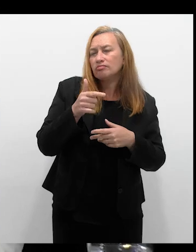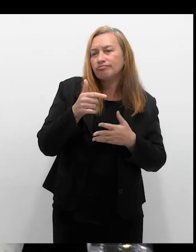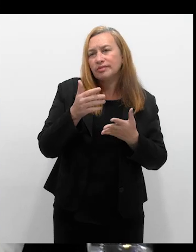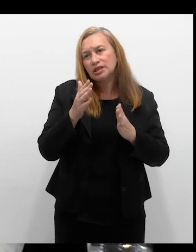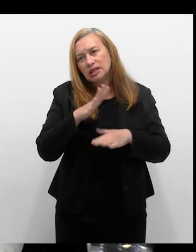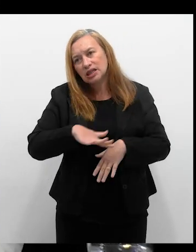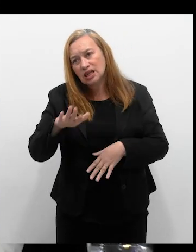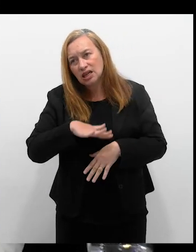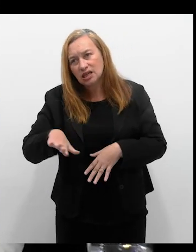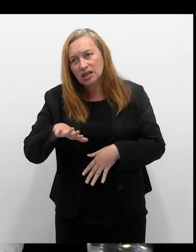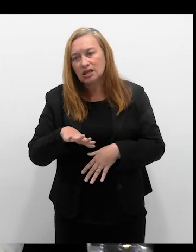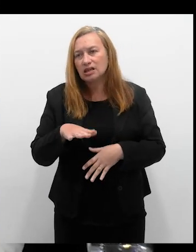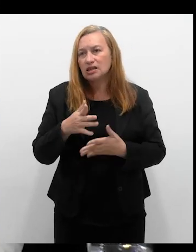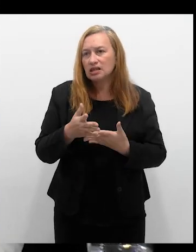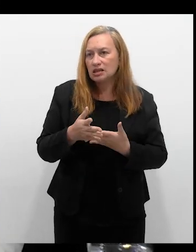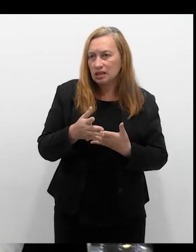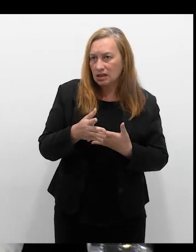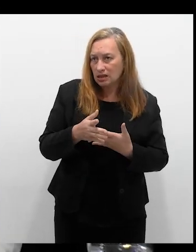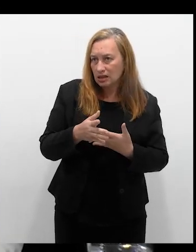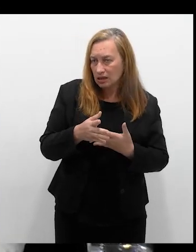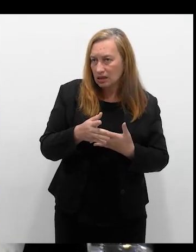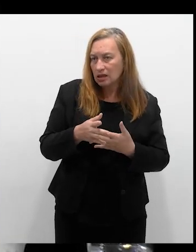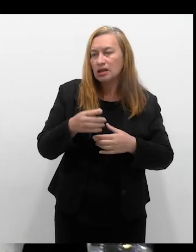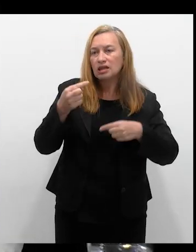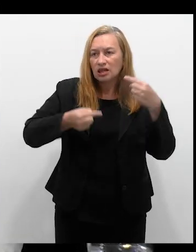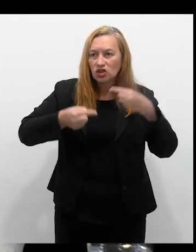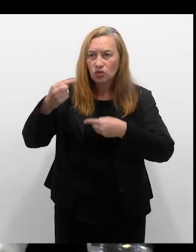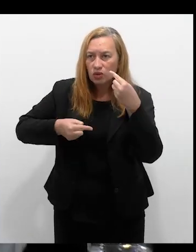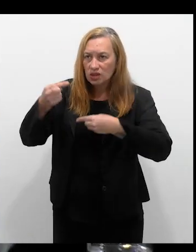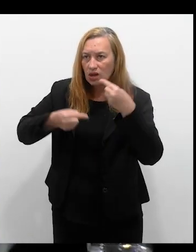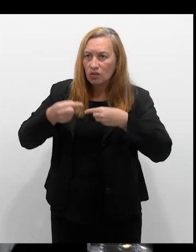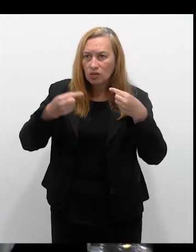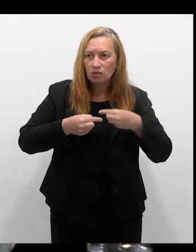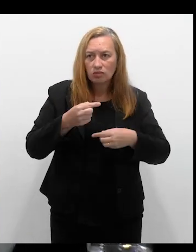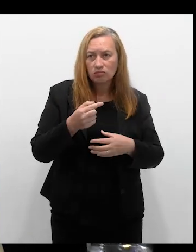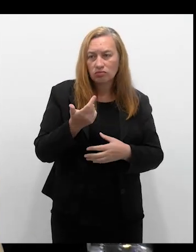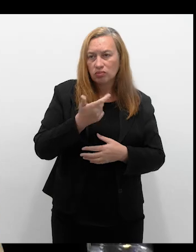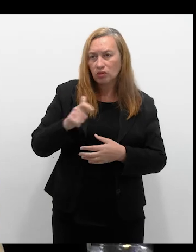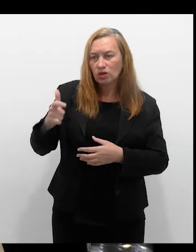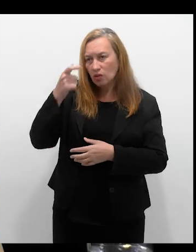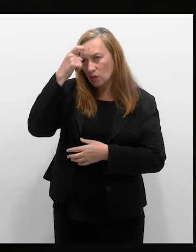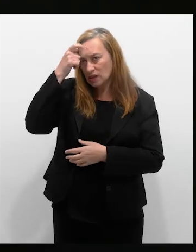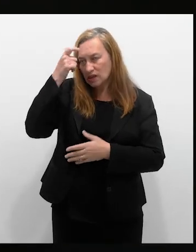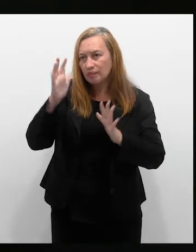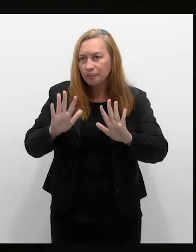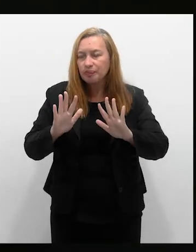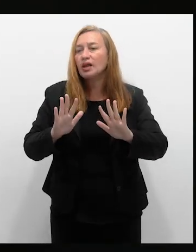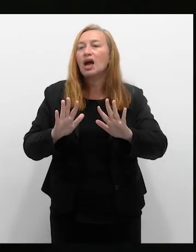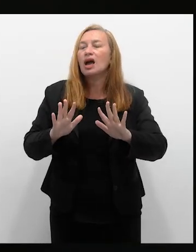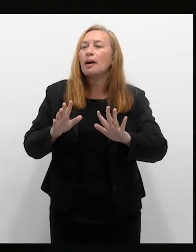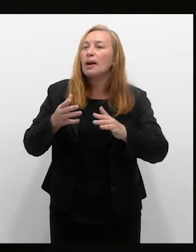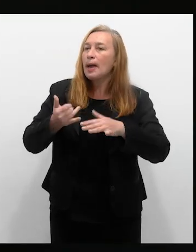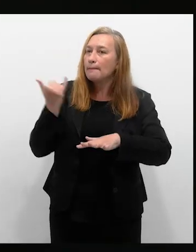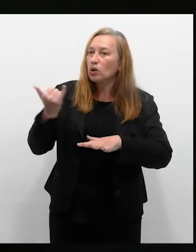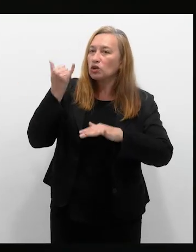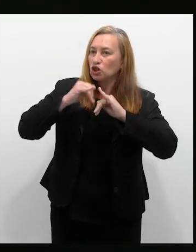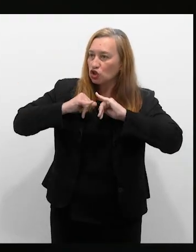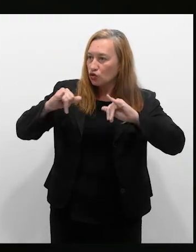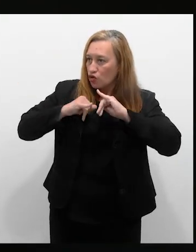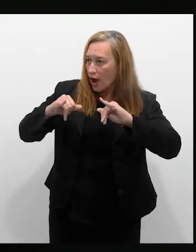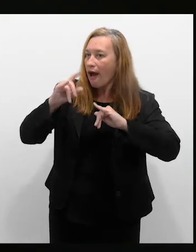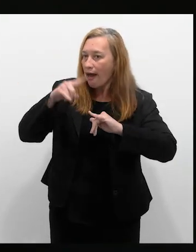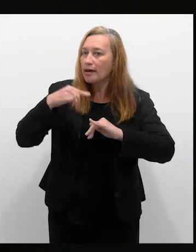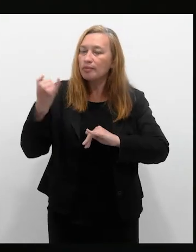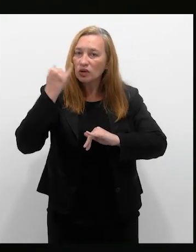entre crianças pré-púberes, mas isso ainda é uma discussão na literatura, a gente não tem um consenso. Mas é importante a gente saber que divulgar é